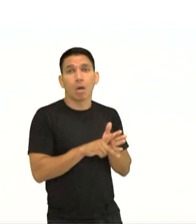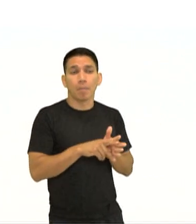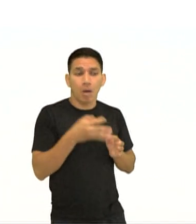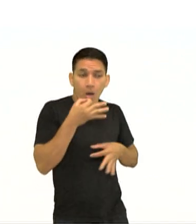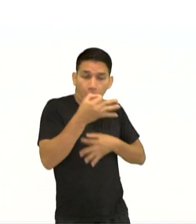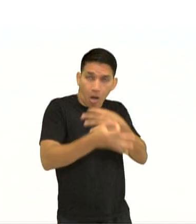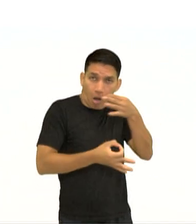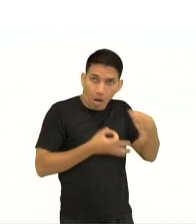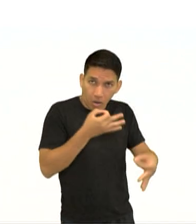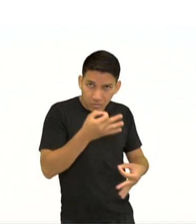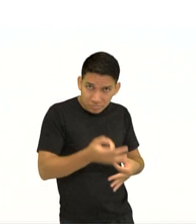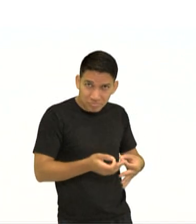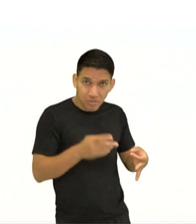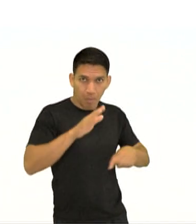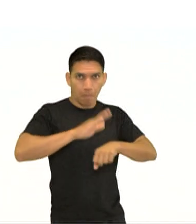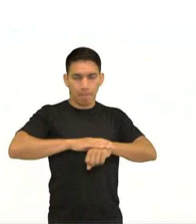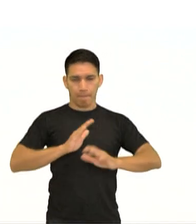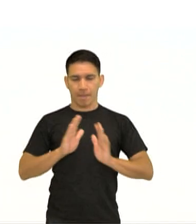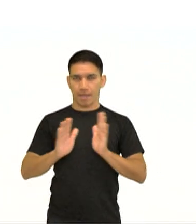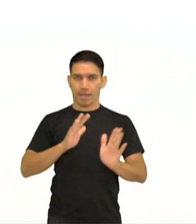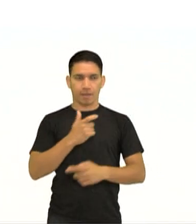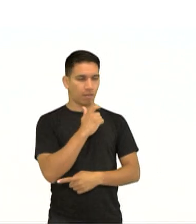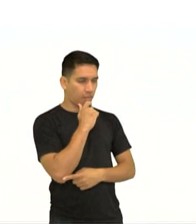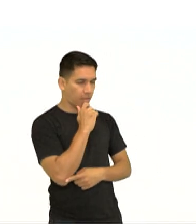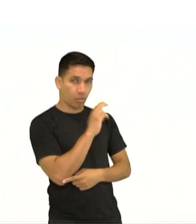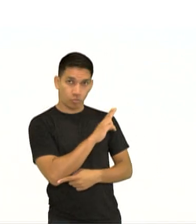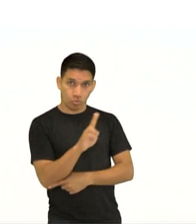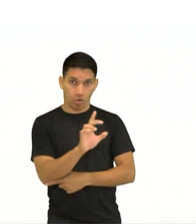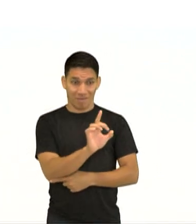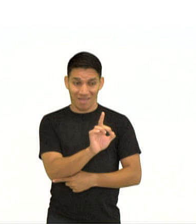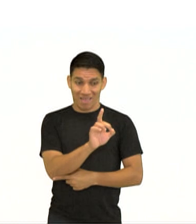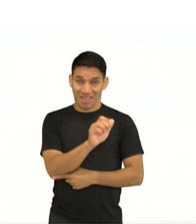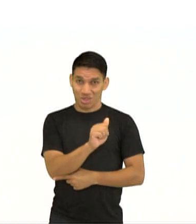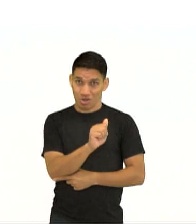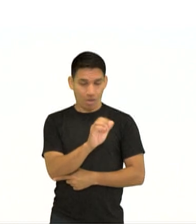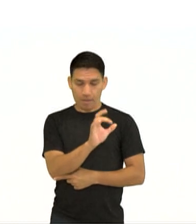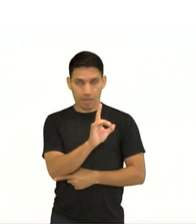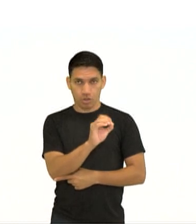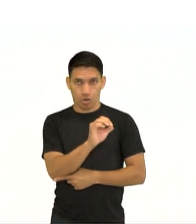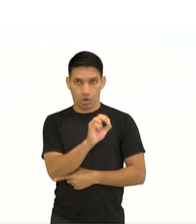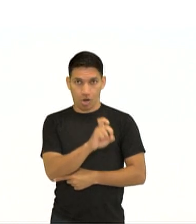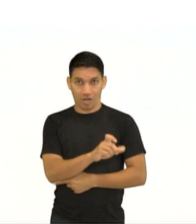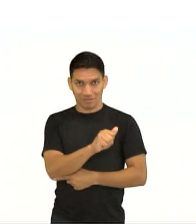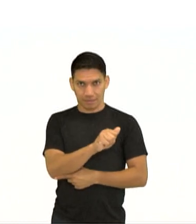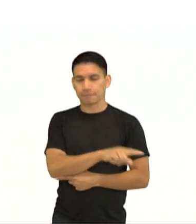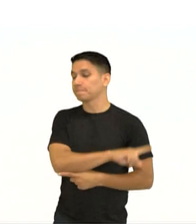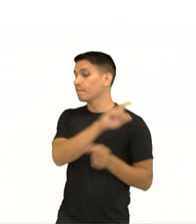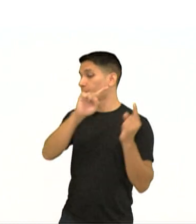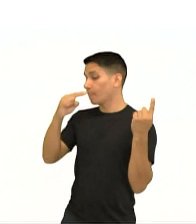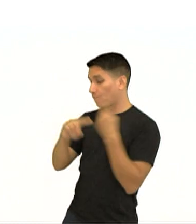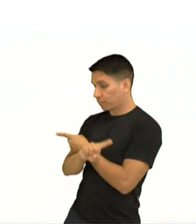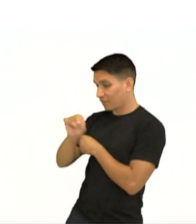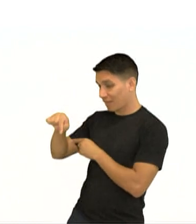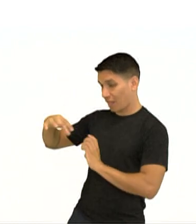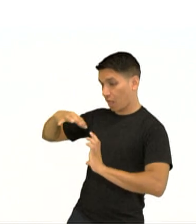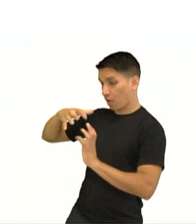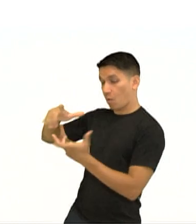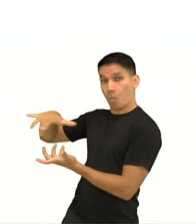opinião, que no tempo de Platão era compreendida como adoxa, em relação, em oposição ao